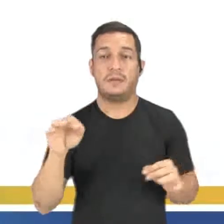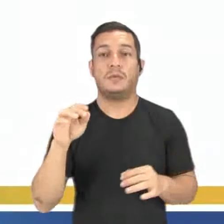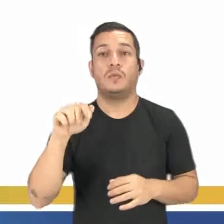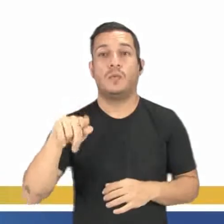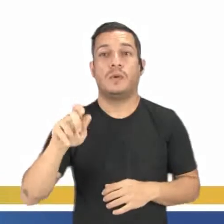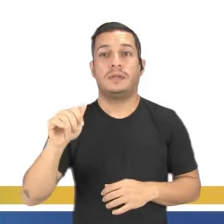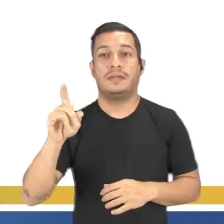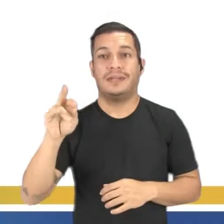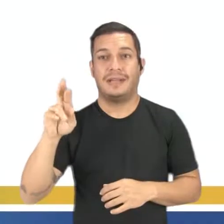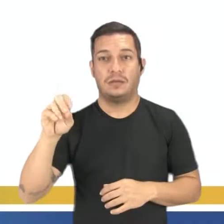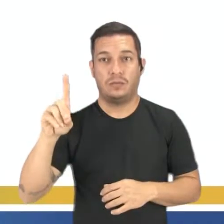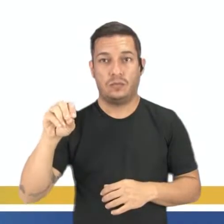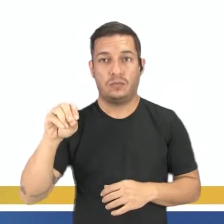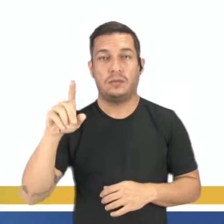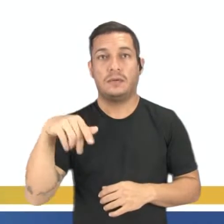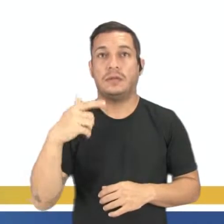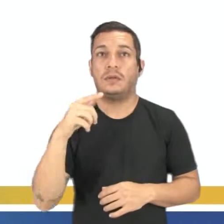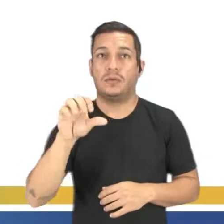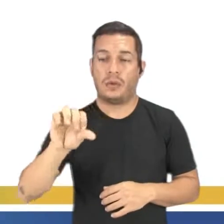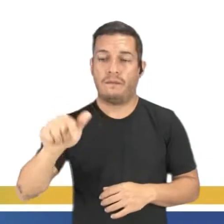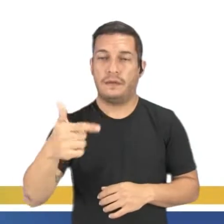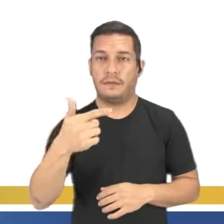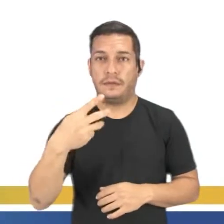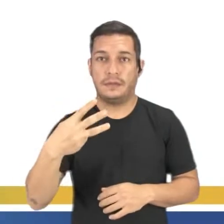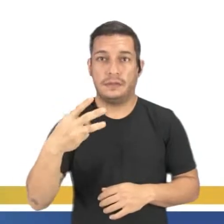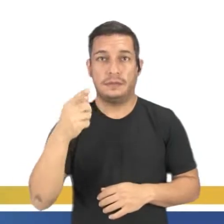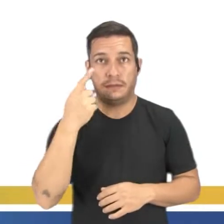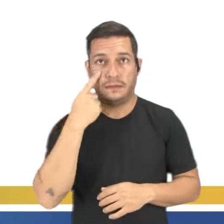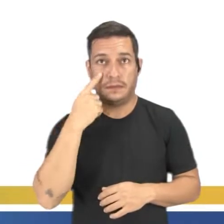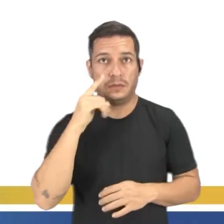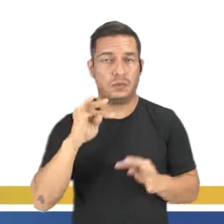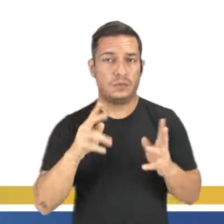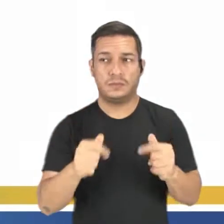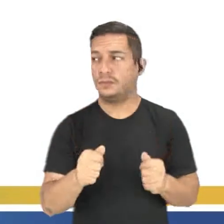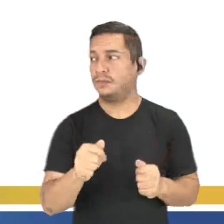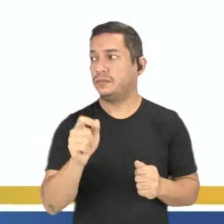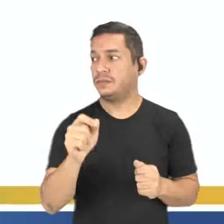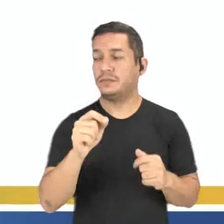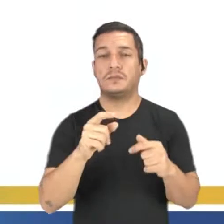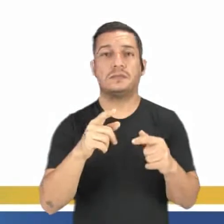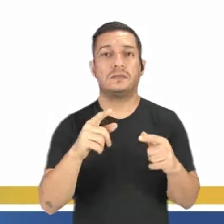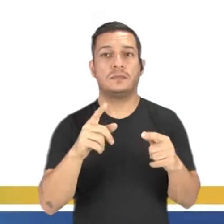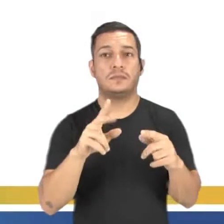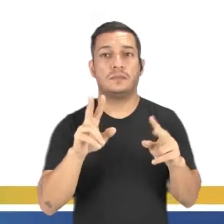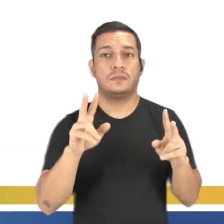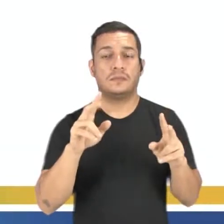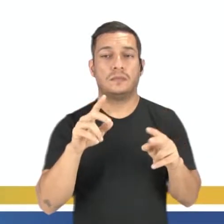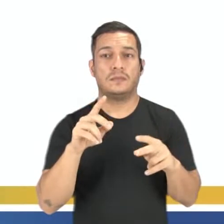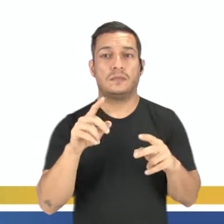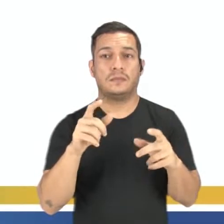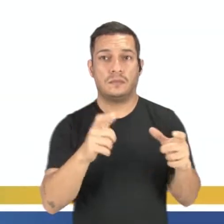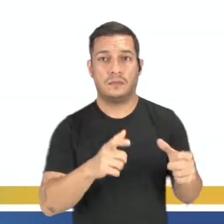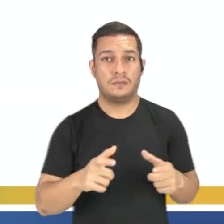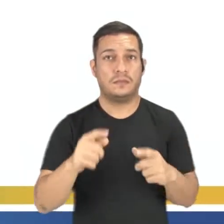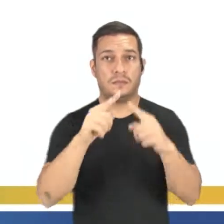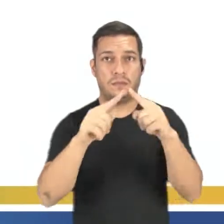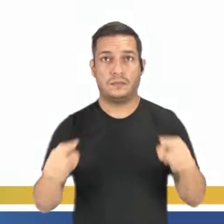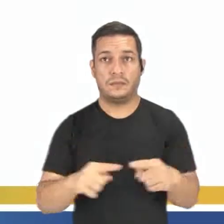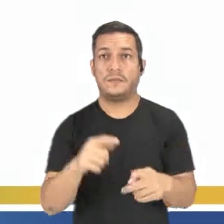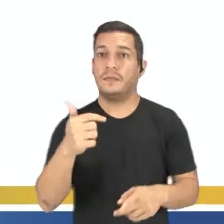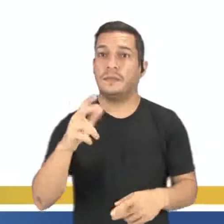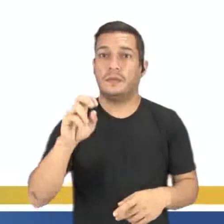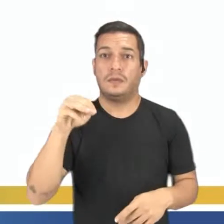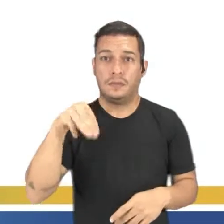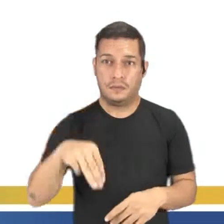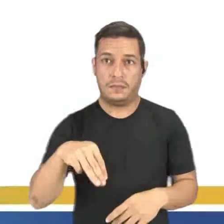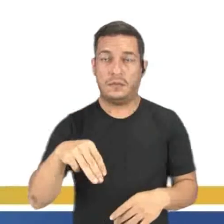custa R$ 9,23. Se ele vai impermeabilizar toda a área do triângulo, então devemos pegar esses 150